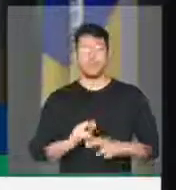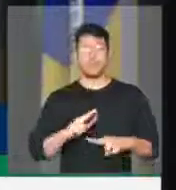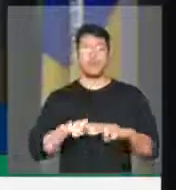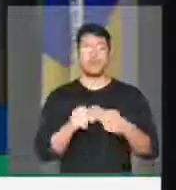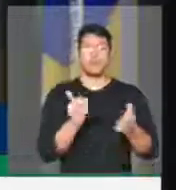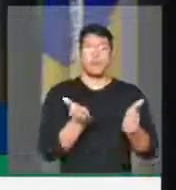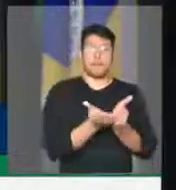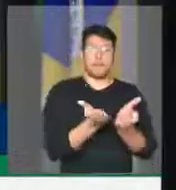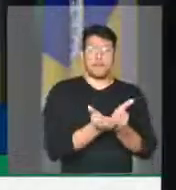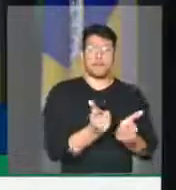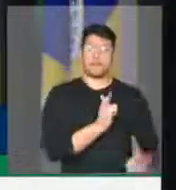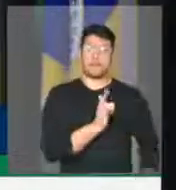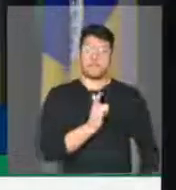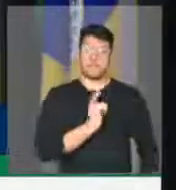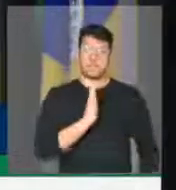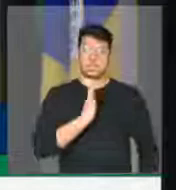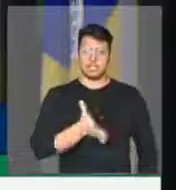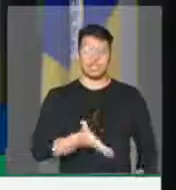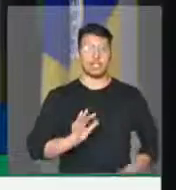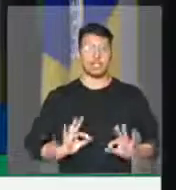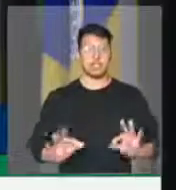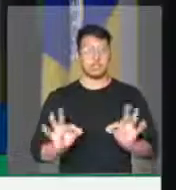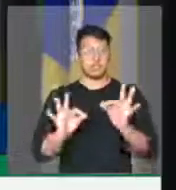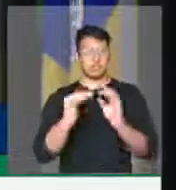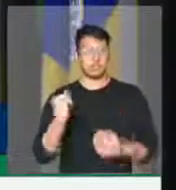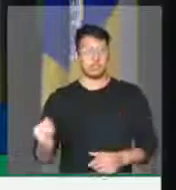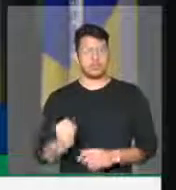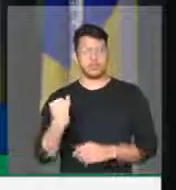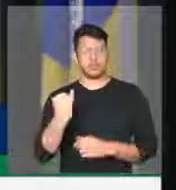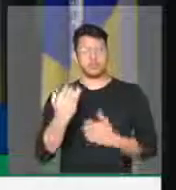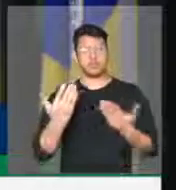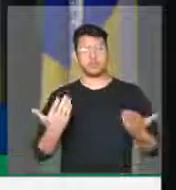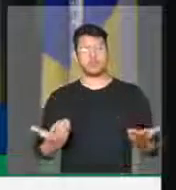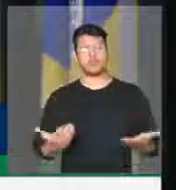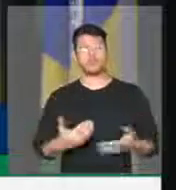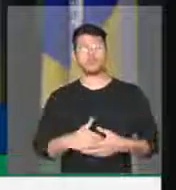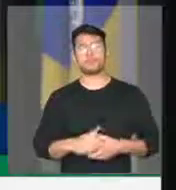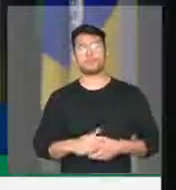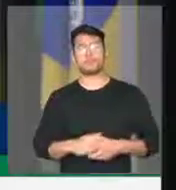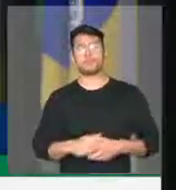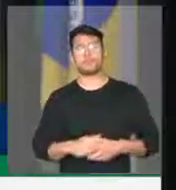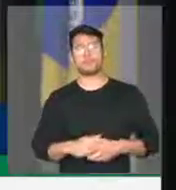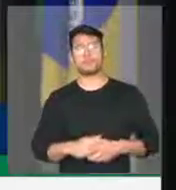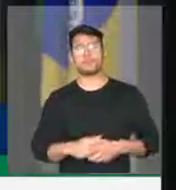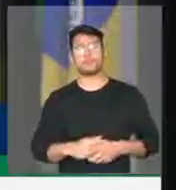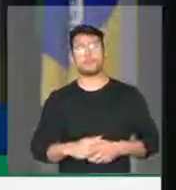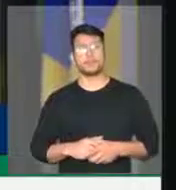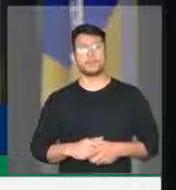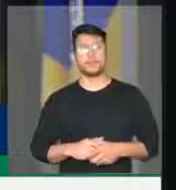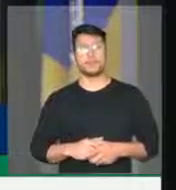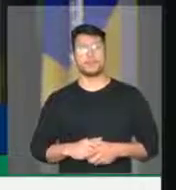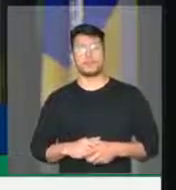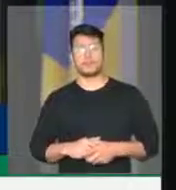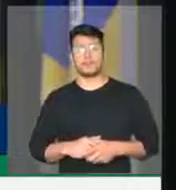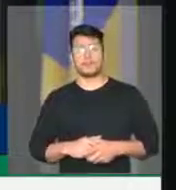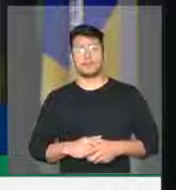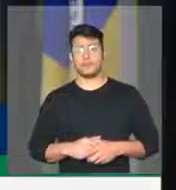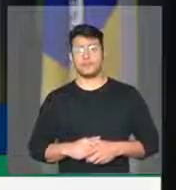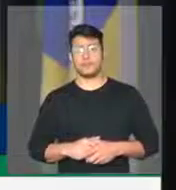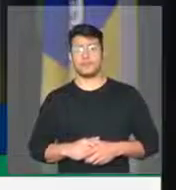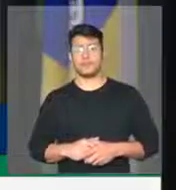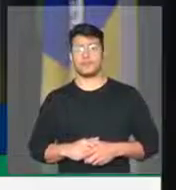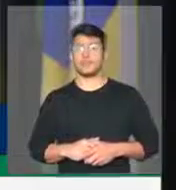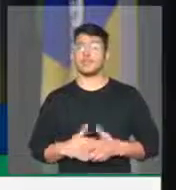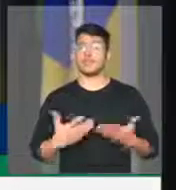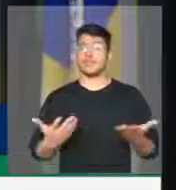deste país, tem que prestar homenagem sempre a ela por isso, na pesquisa nuclear. O mesmo jornal de sábado